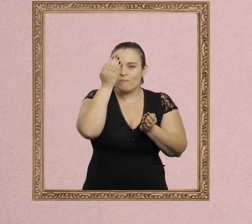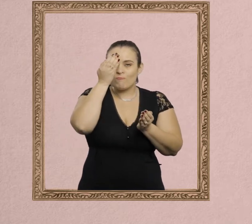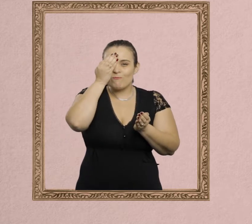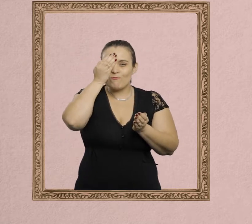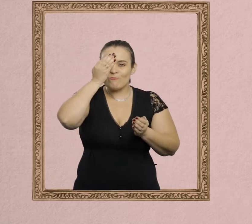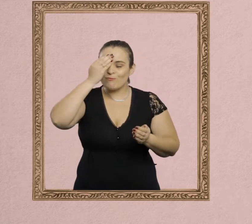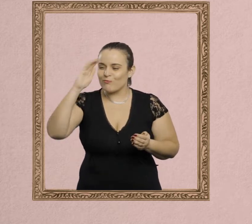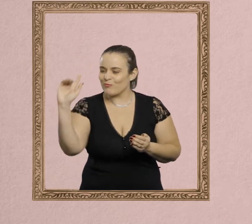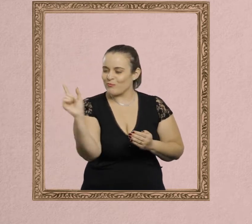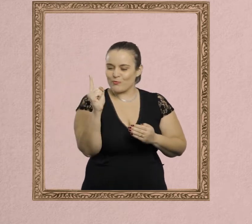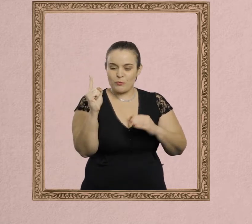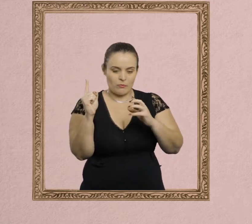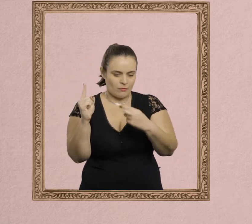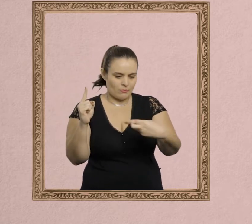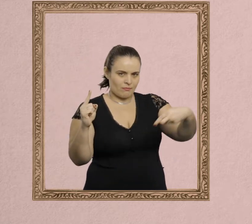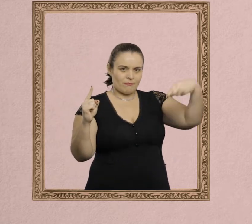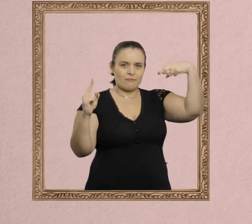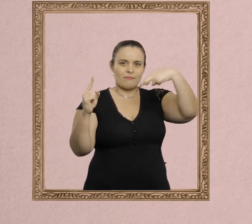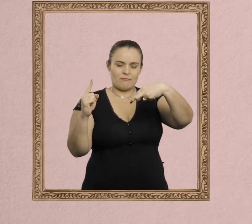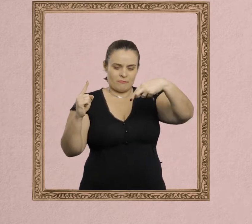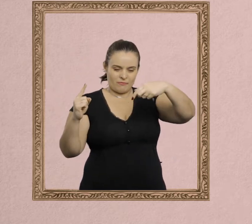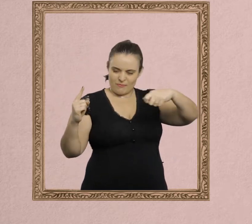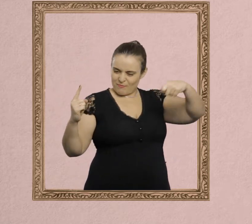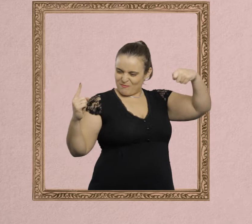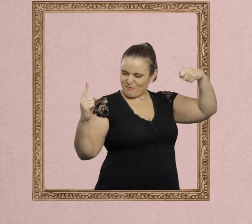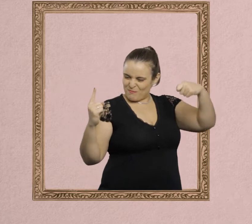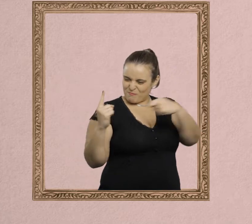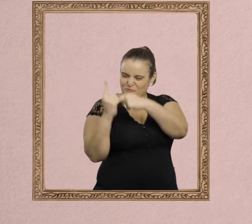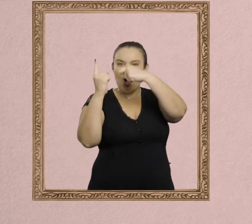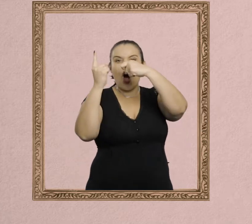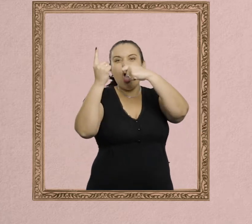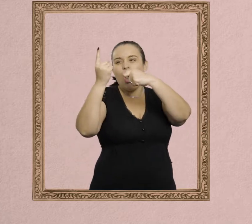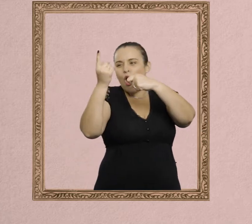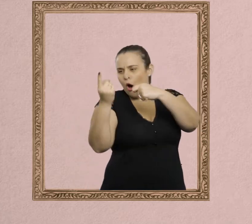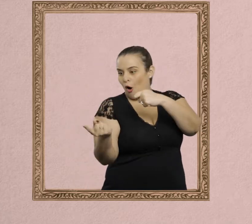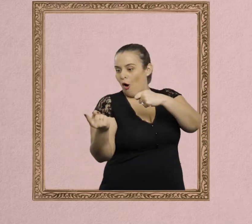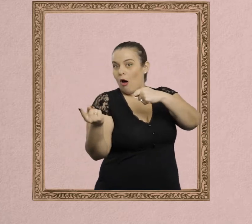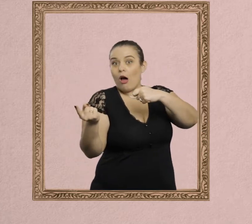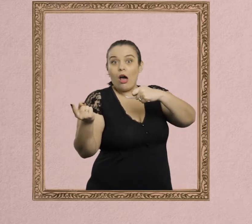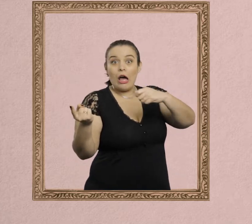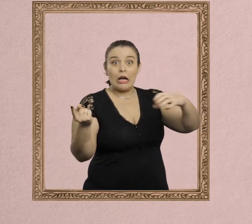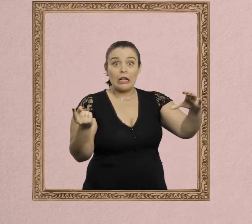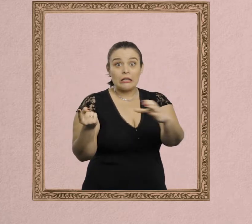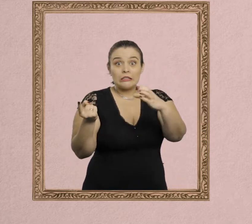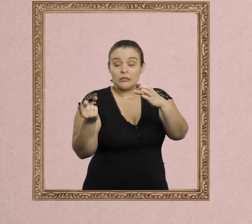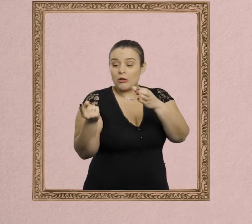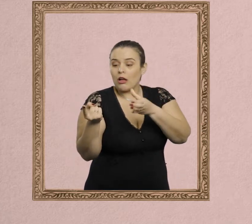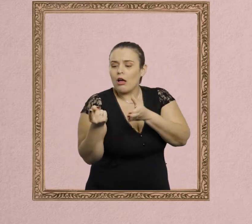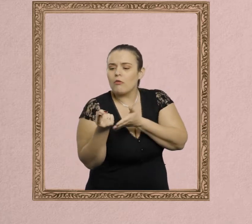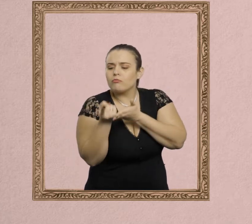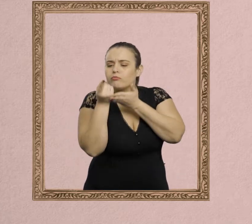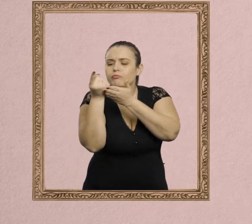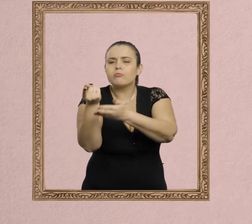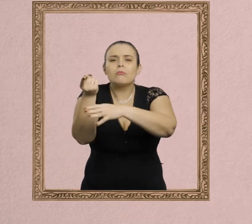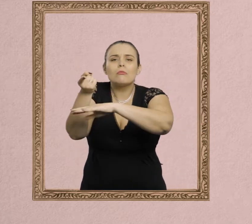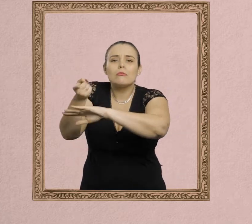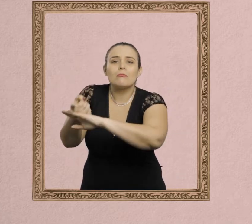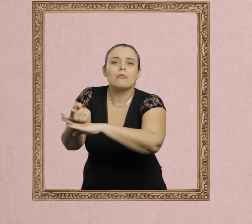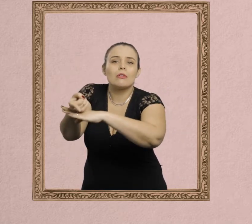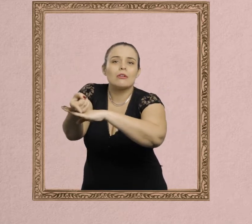Peter. Peter golpeou o pirata, que caiu para frente. Depois, os meninos jogaram o corpo do pirata no